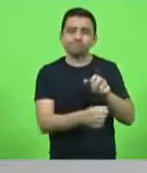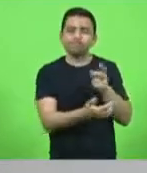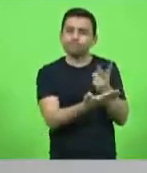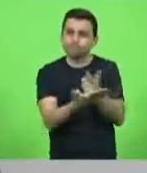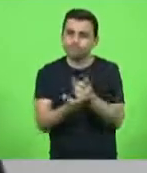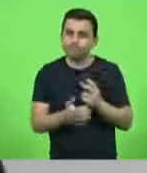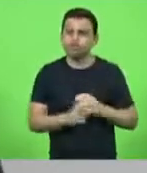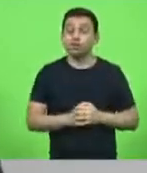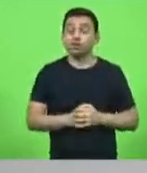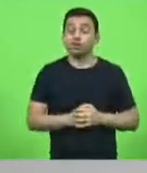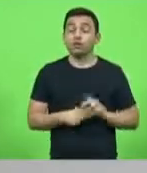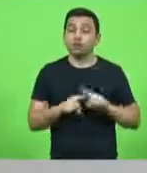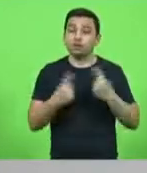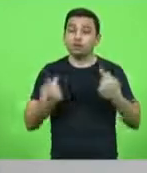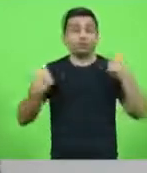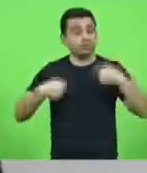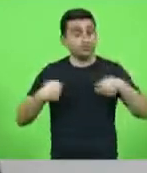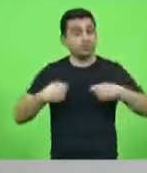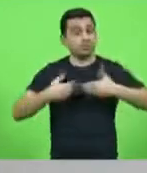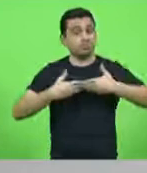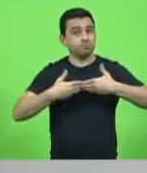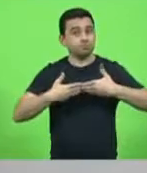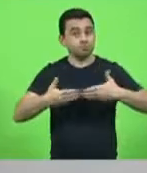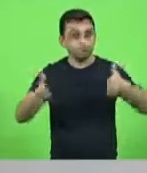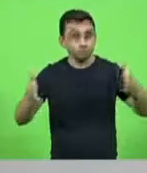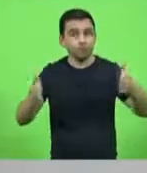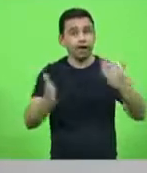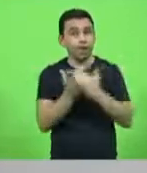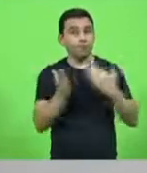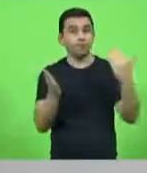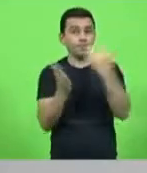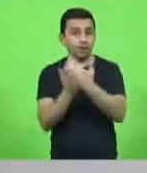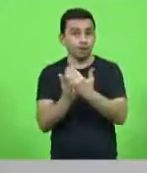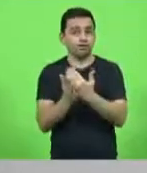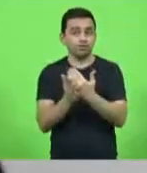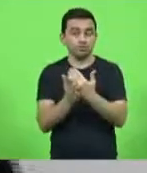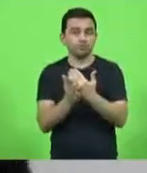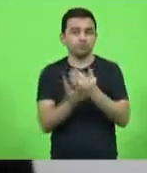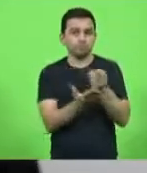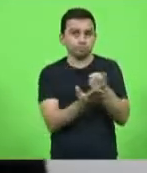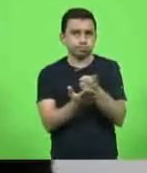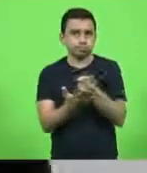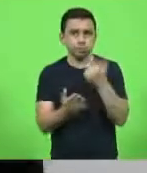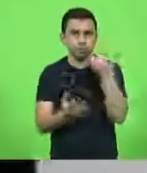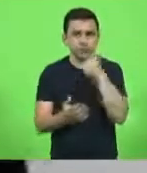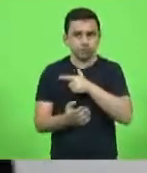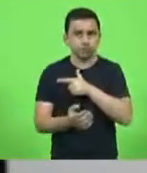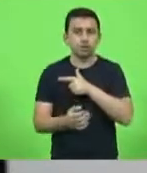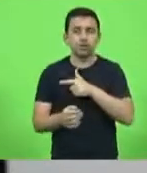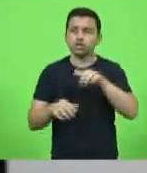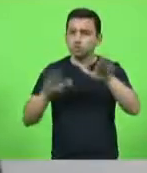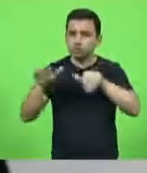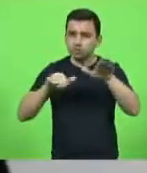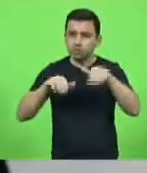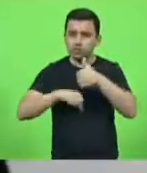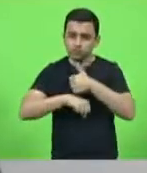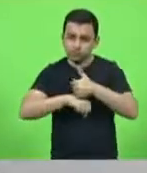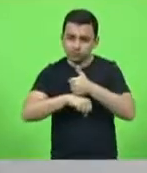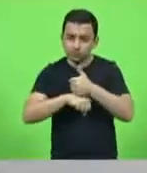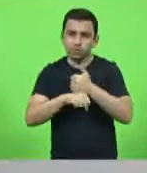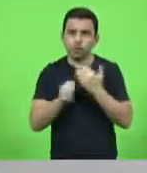precisa reativar abrir mais leitos para pacientes da correia de 19 contratar mais profissionais